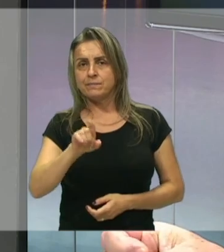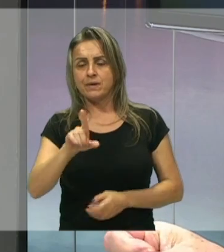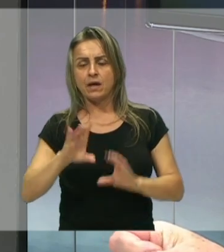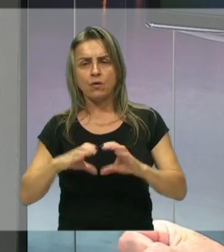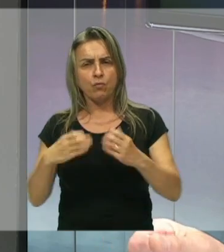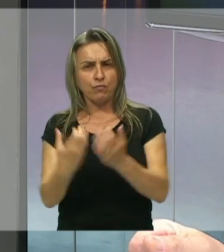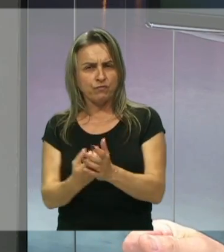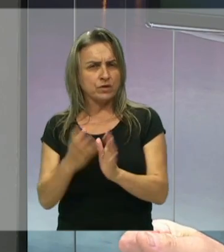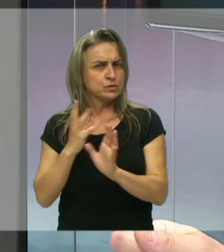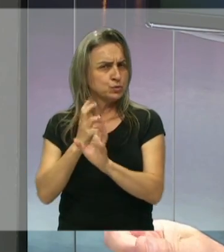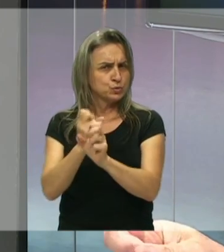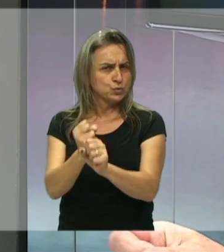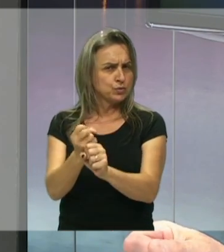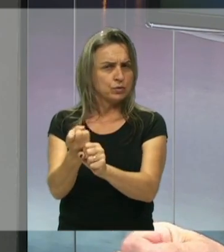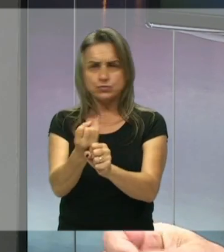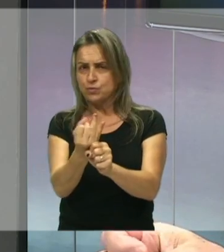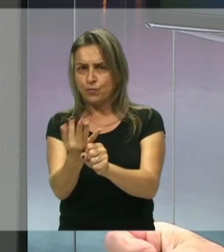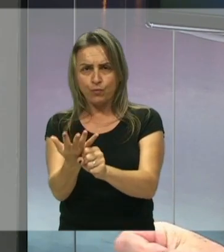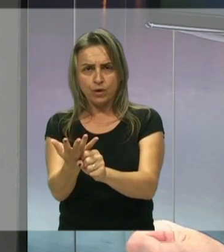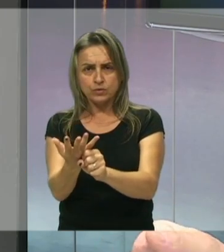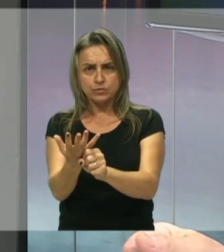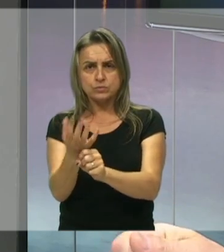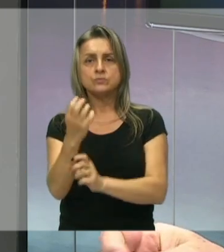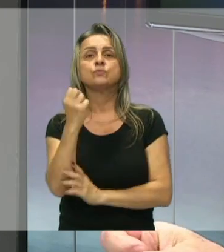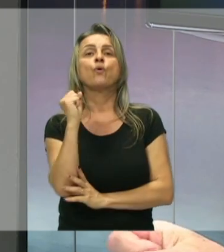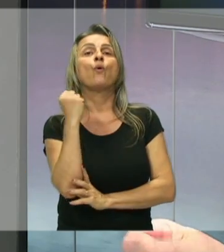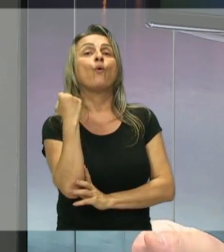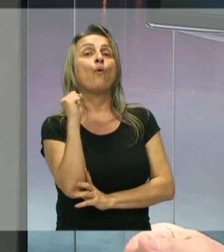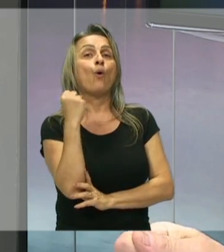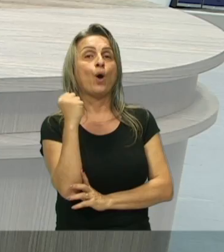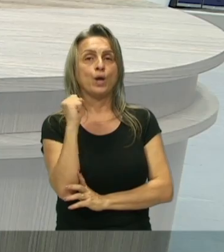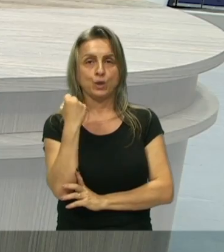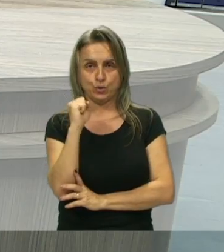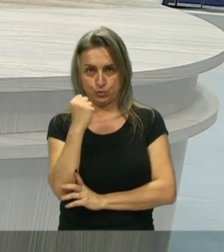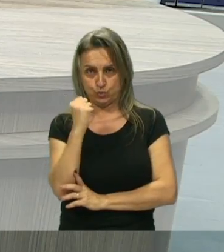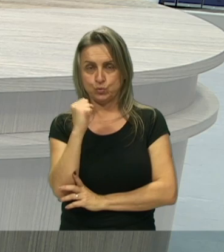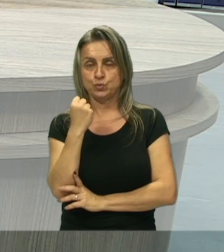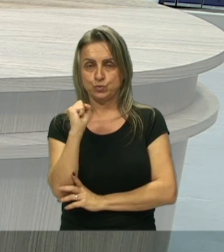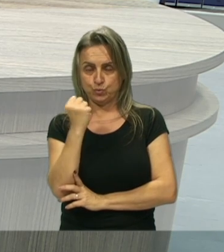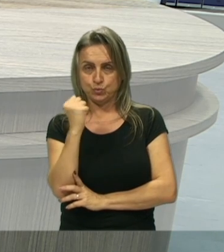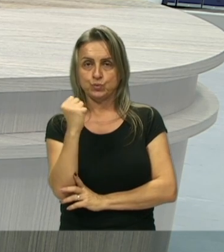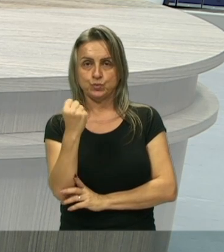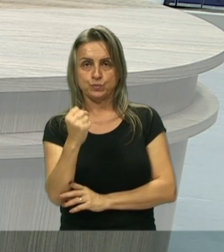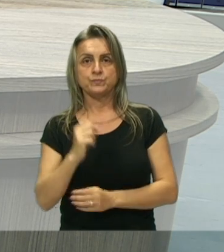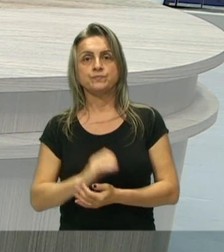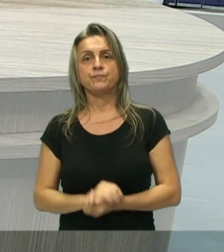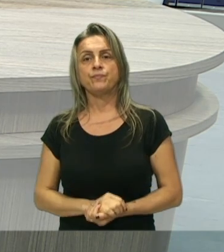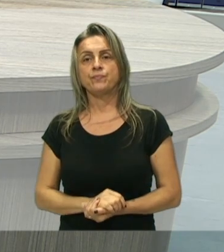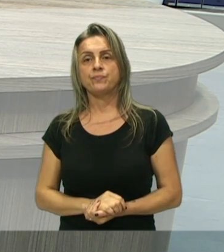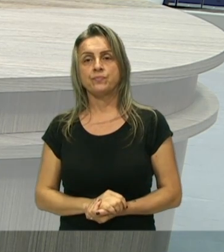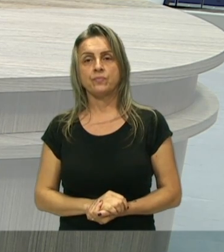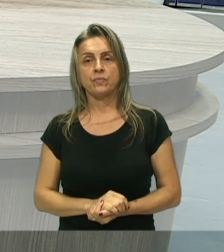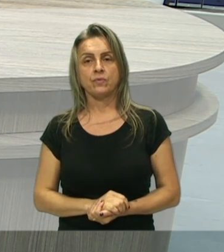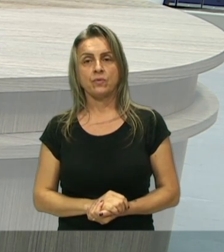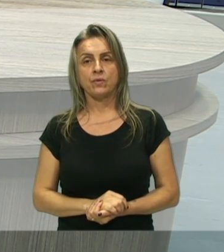total de... São 8? 8 pré-conferências. Na décima